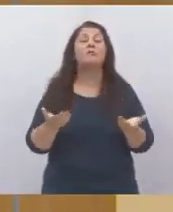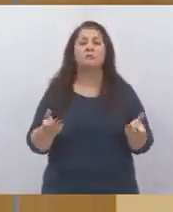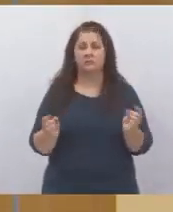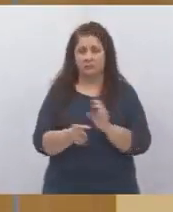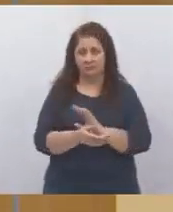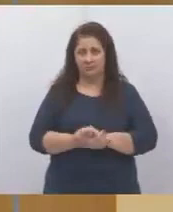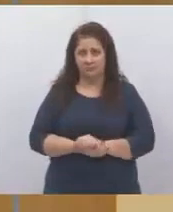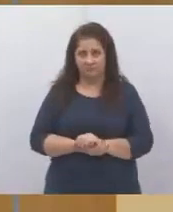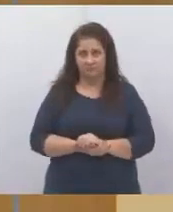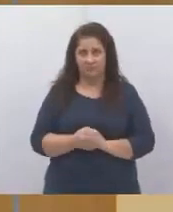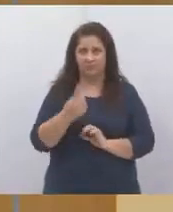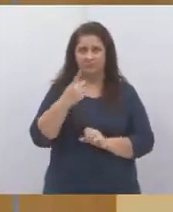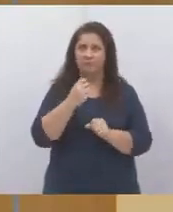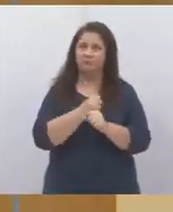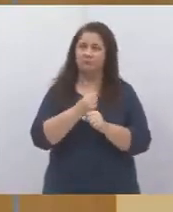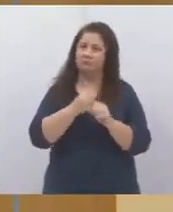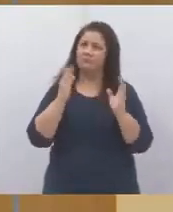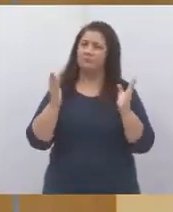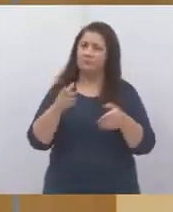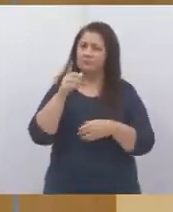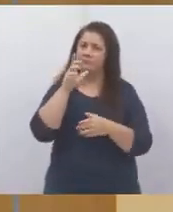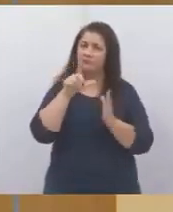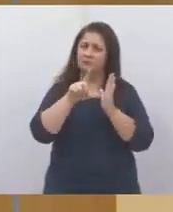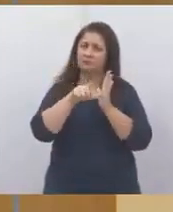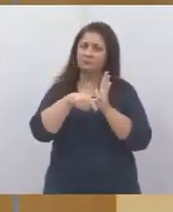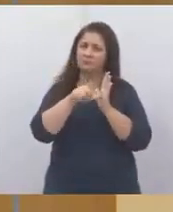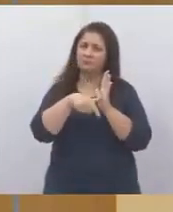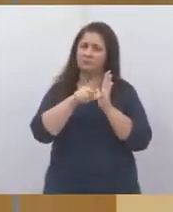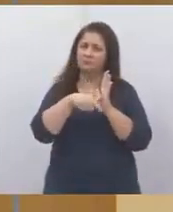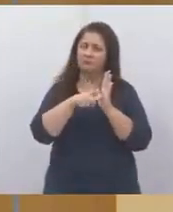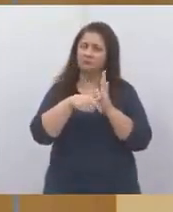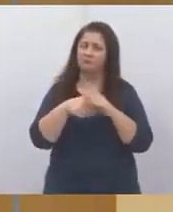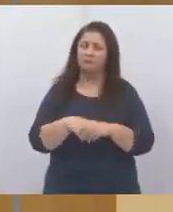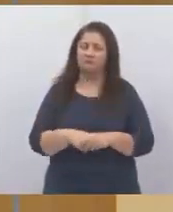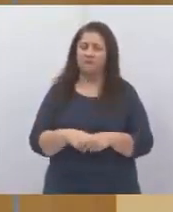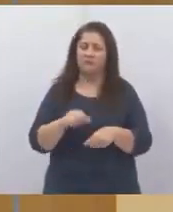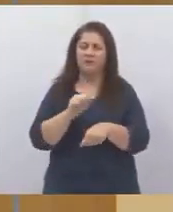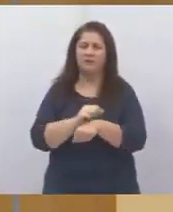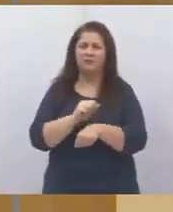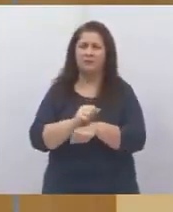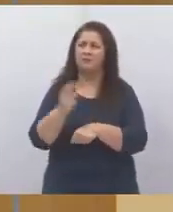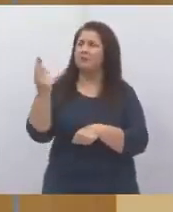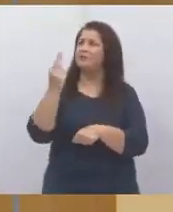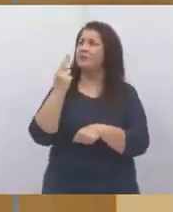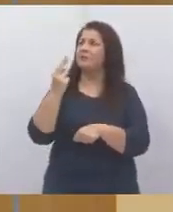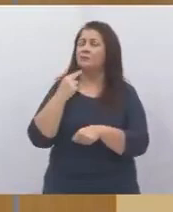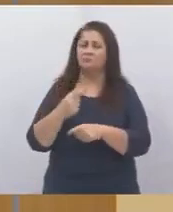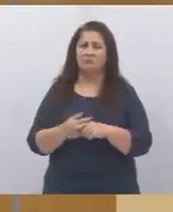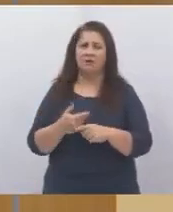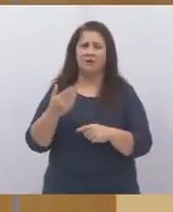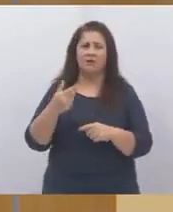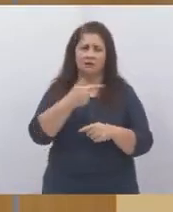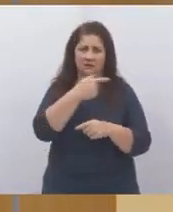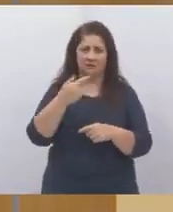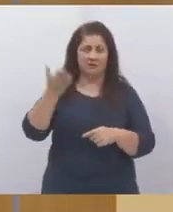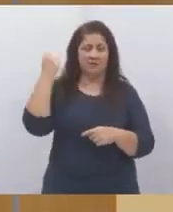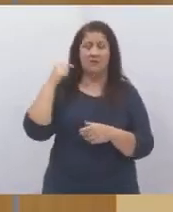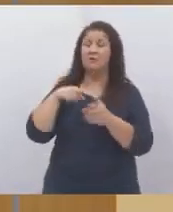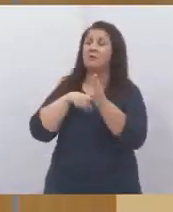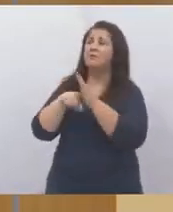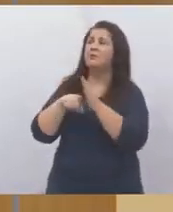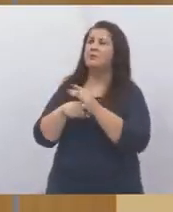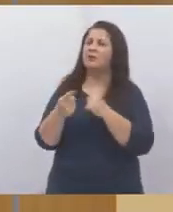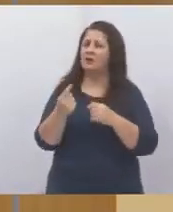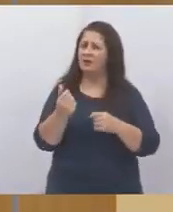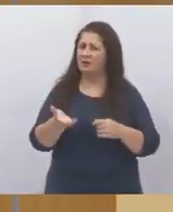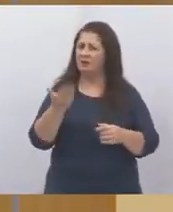já tá um ano atrasada eu estou esperando o pedido informação que eu fiz na sessão passada aqui para saber qual o aumento do custo